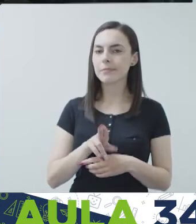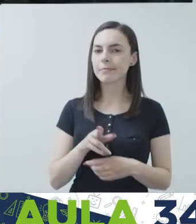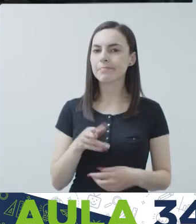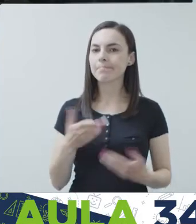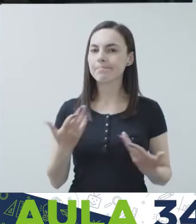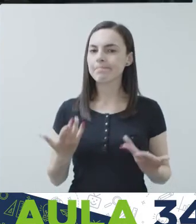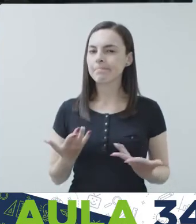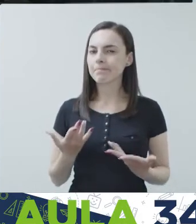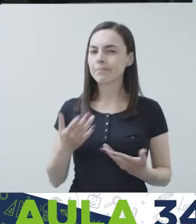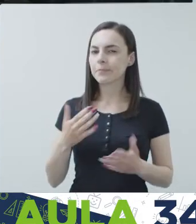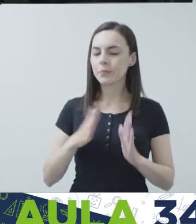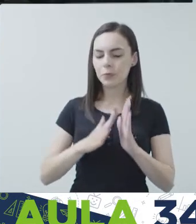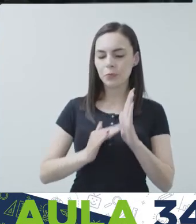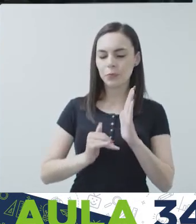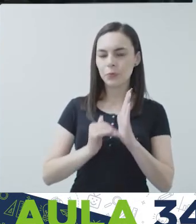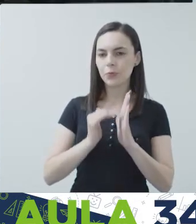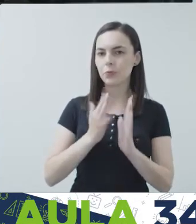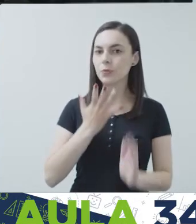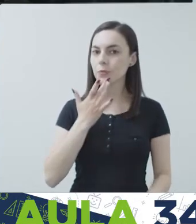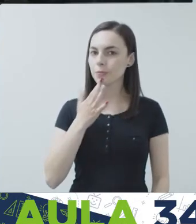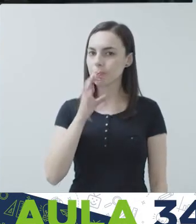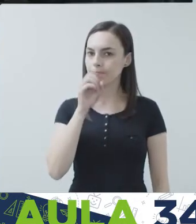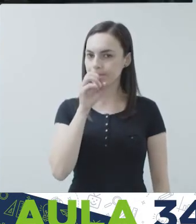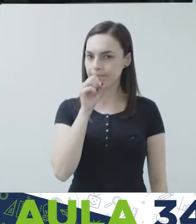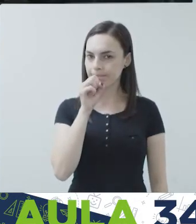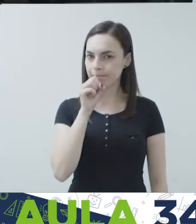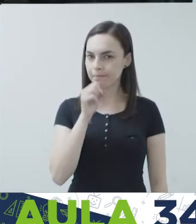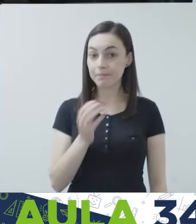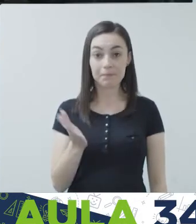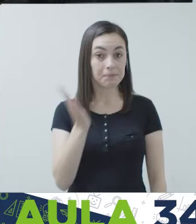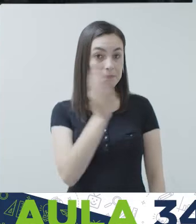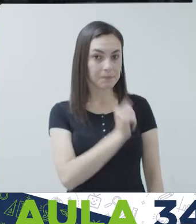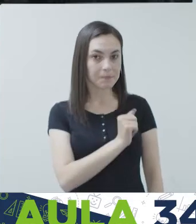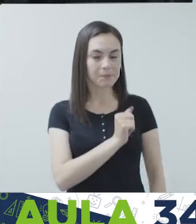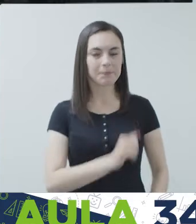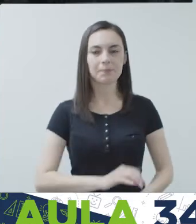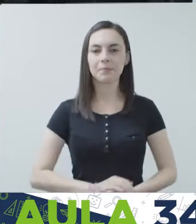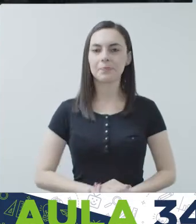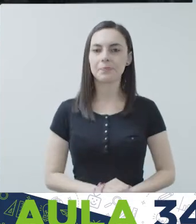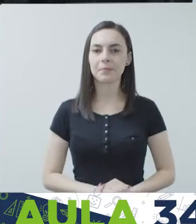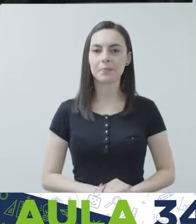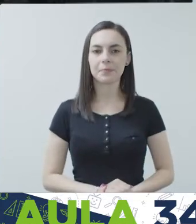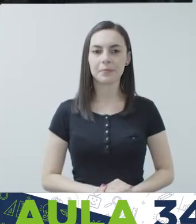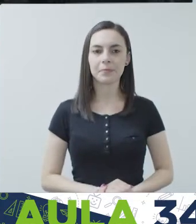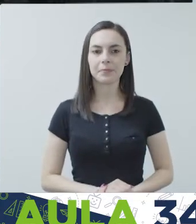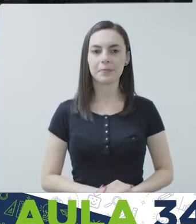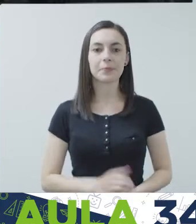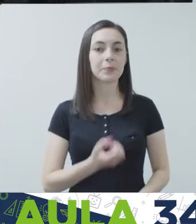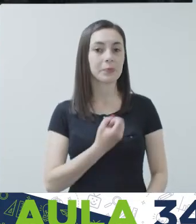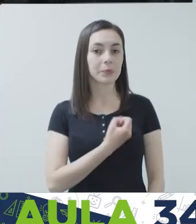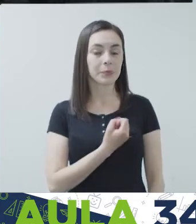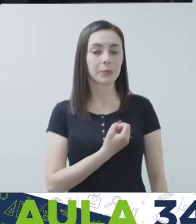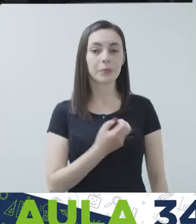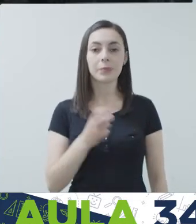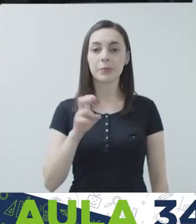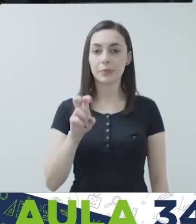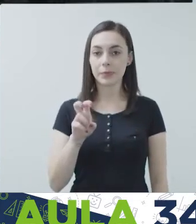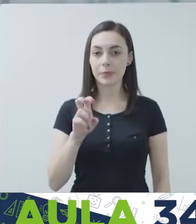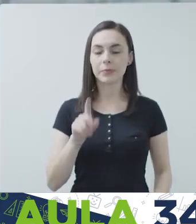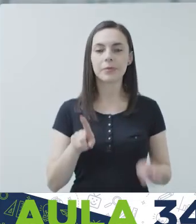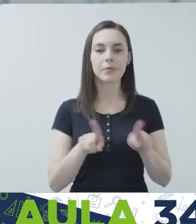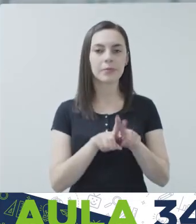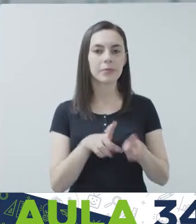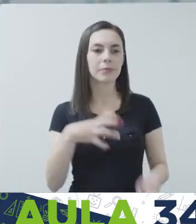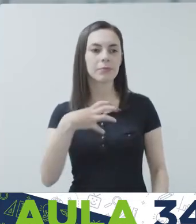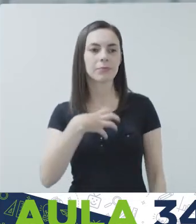aqui a nossa tinta laranja. Vamos lá? O 5 também ele tem um